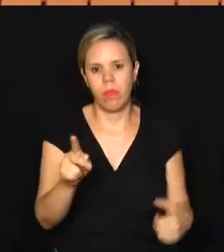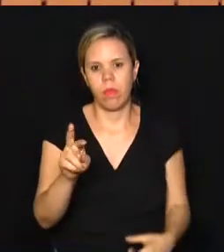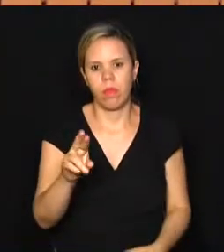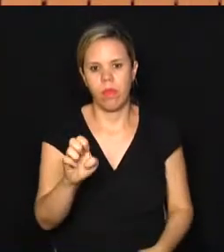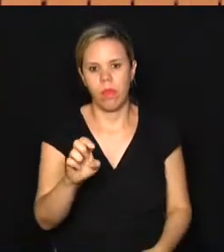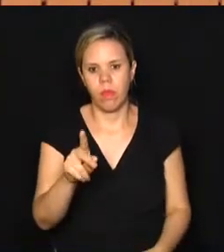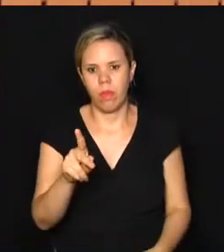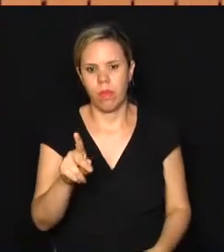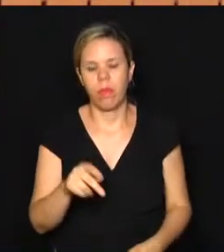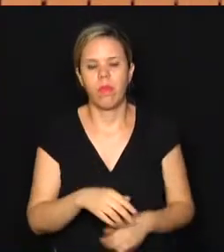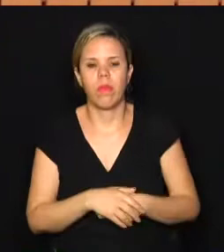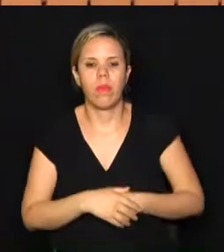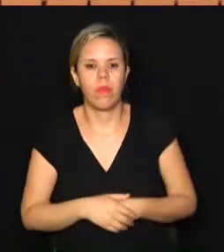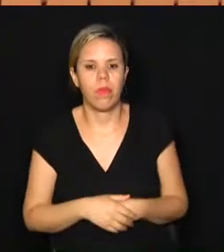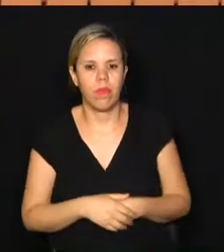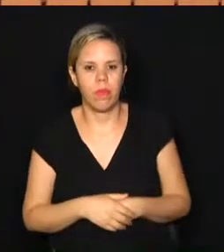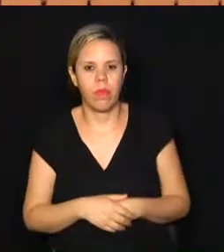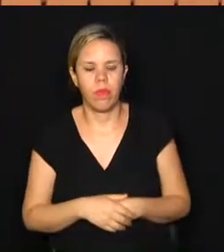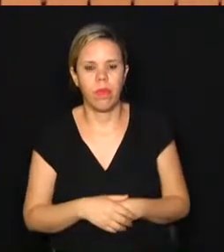está com a palavra.